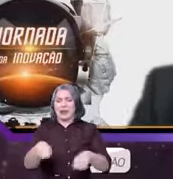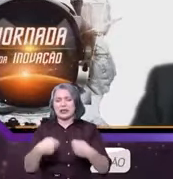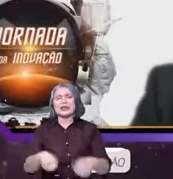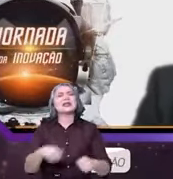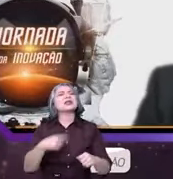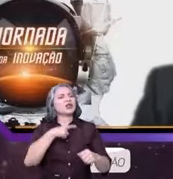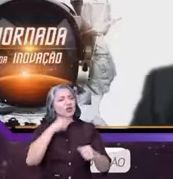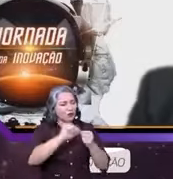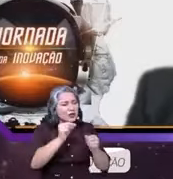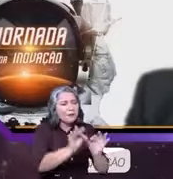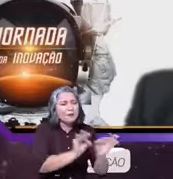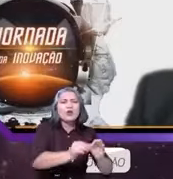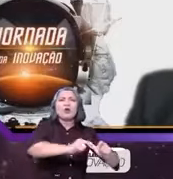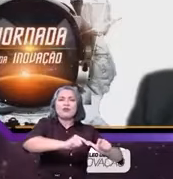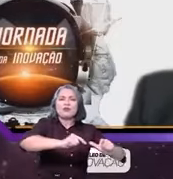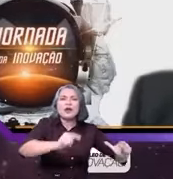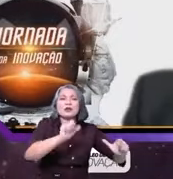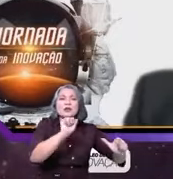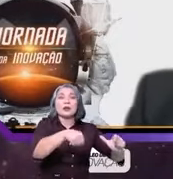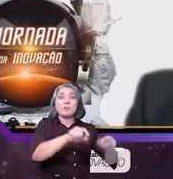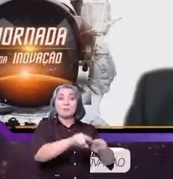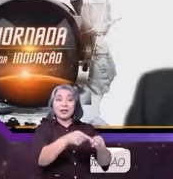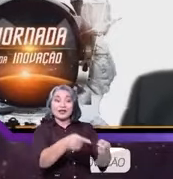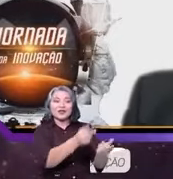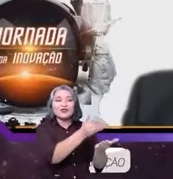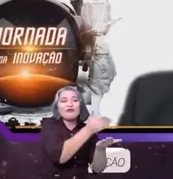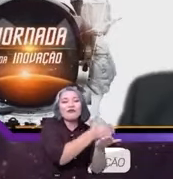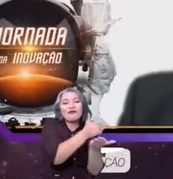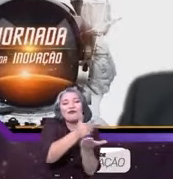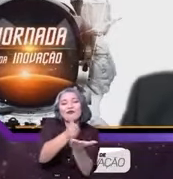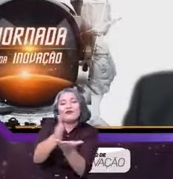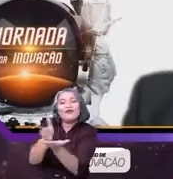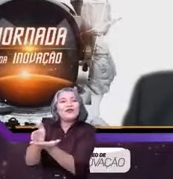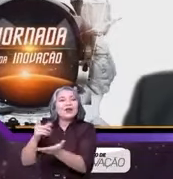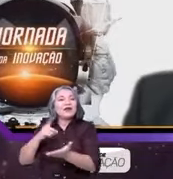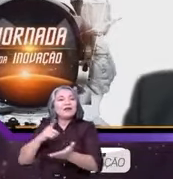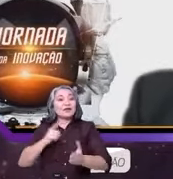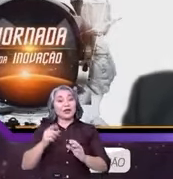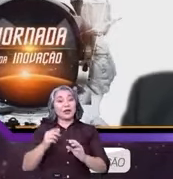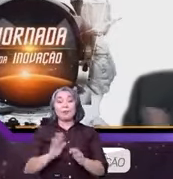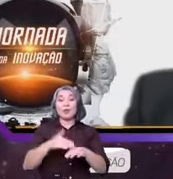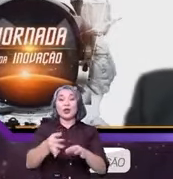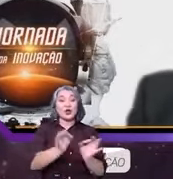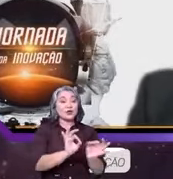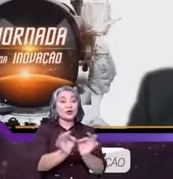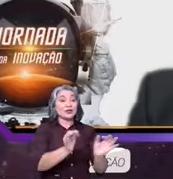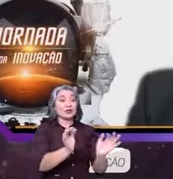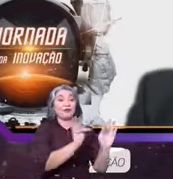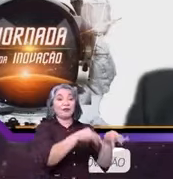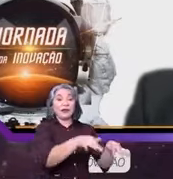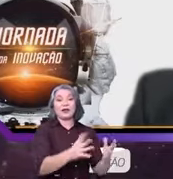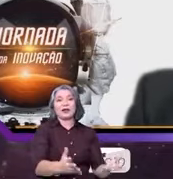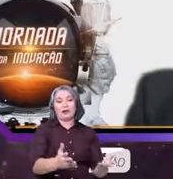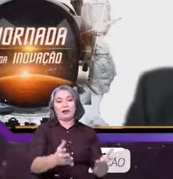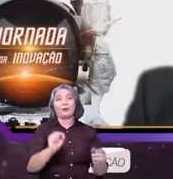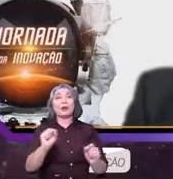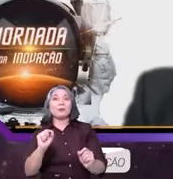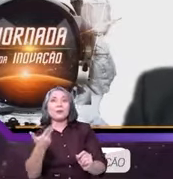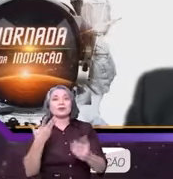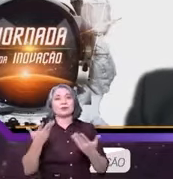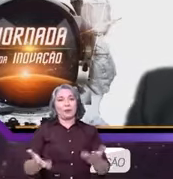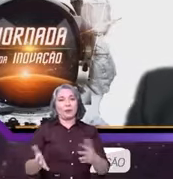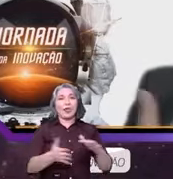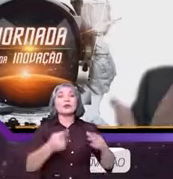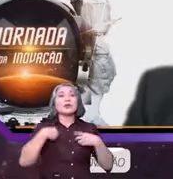nós colocamos lá como backlog, né? Isso aqui vai ficar como coisas para serem implementadas, coisas novas que eu tenho ainda essa visão